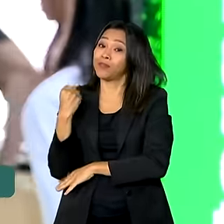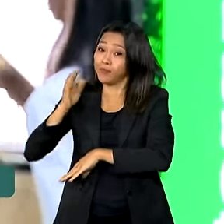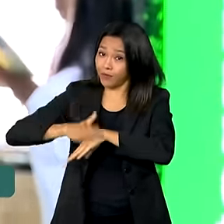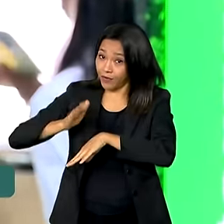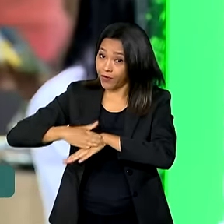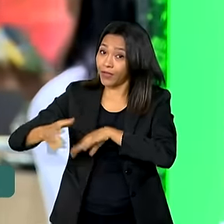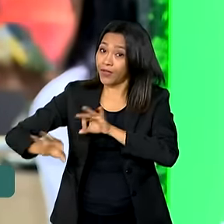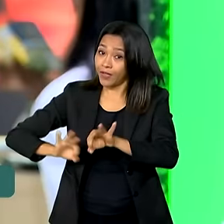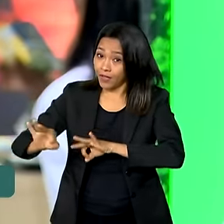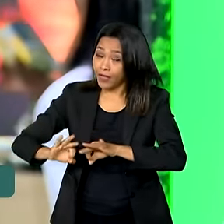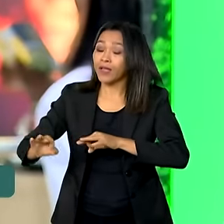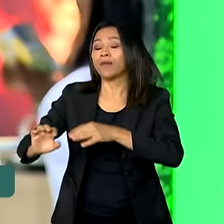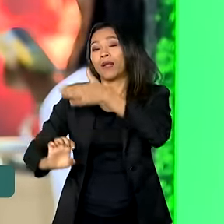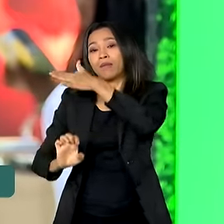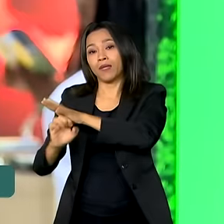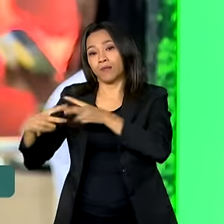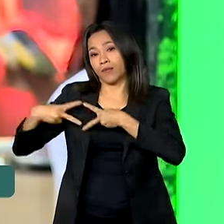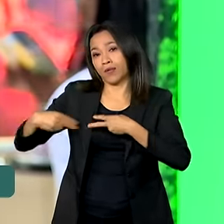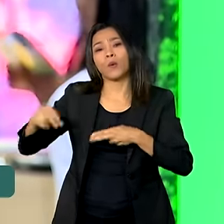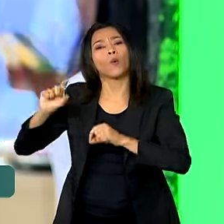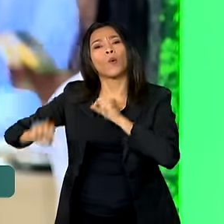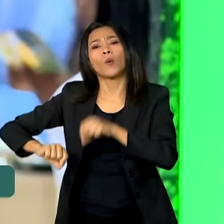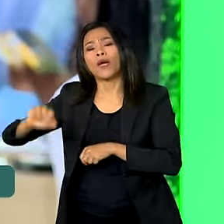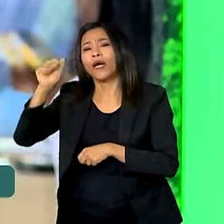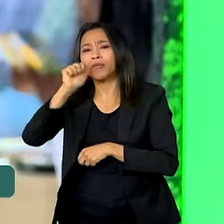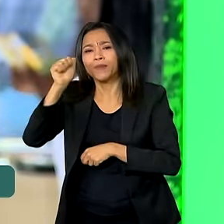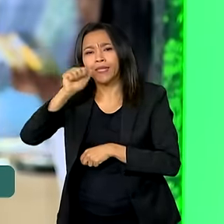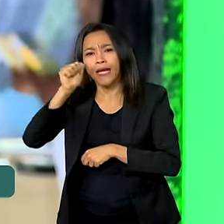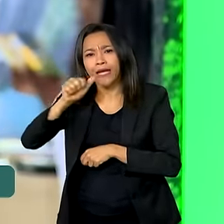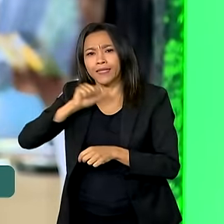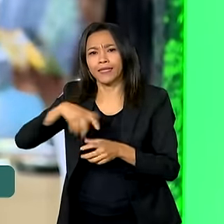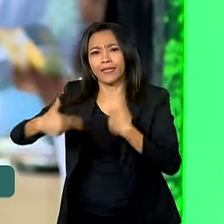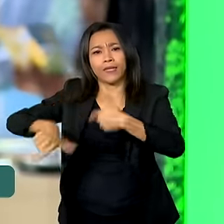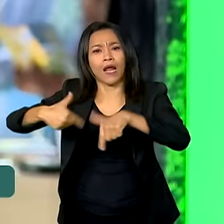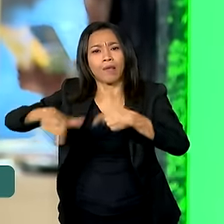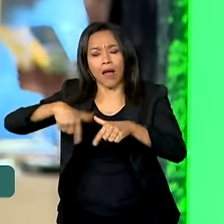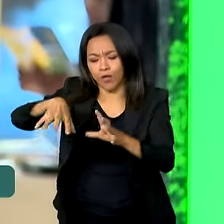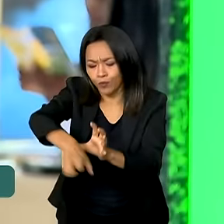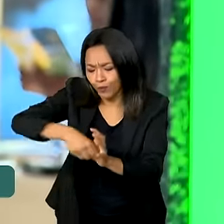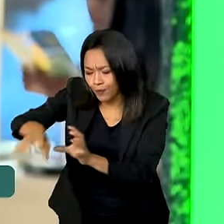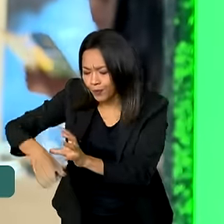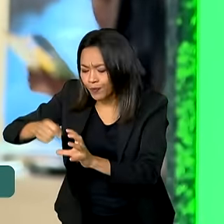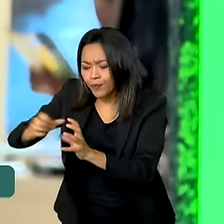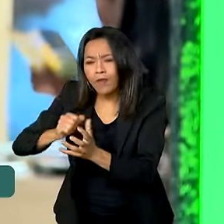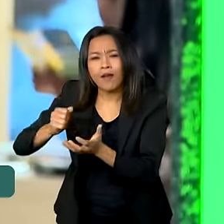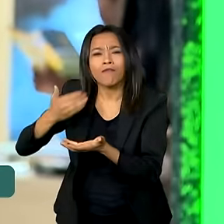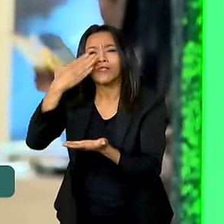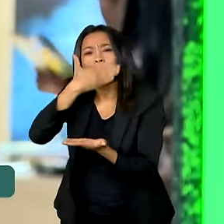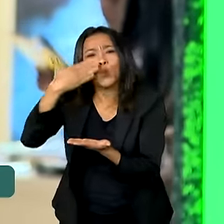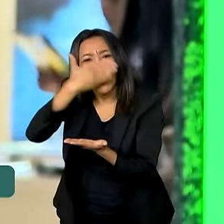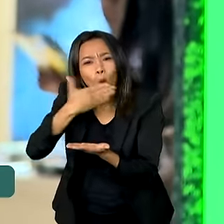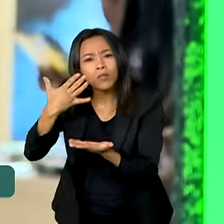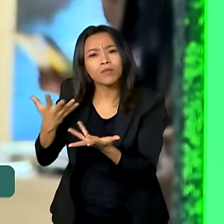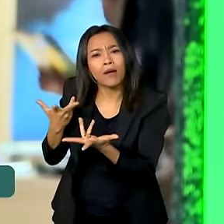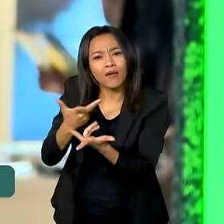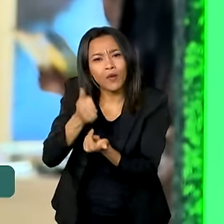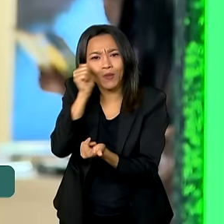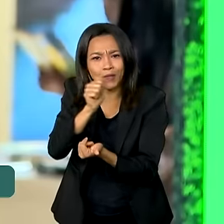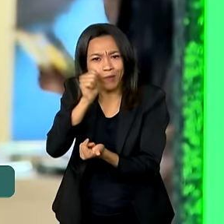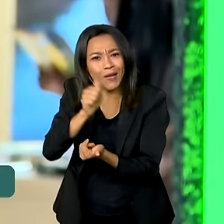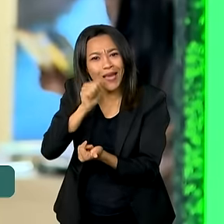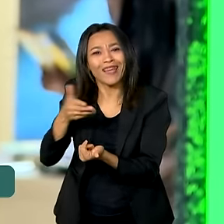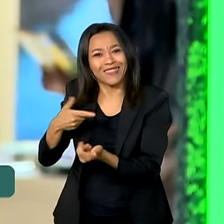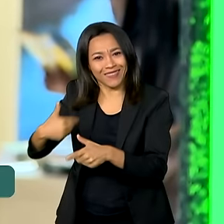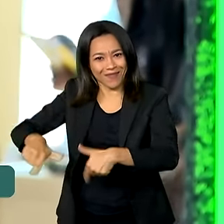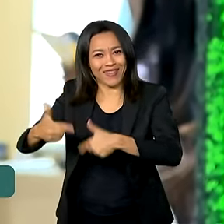também, que são as mulheres catadoras de mangaba. Elas fazem doces maravilhosos, artesanatos e movimentam a economia circular